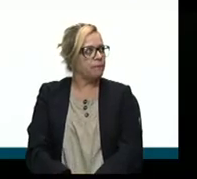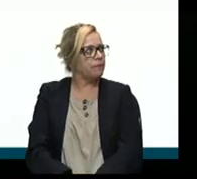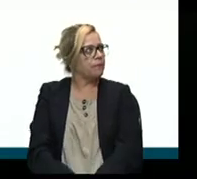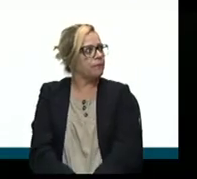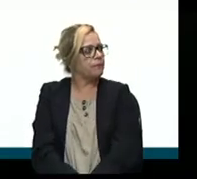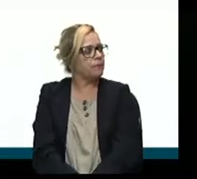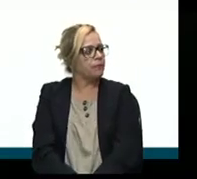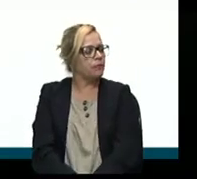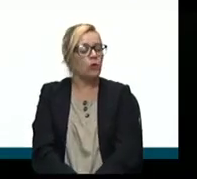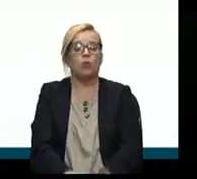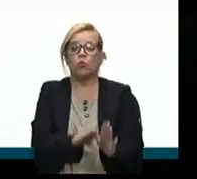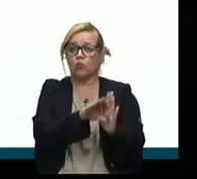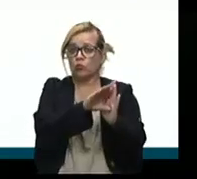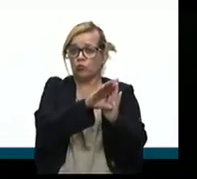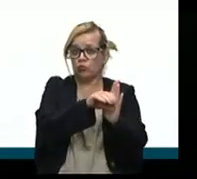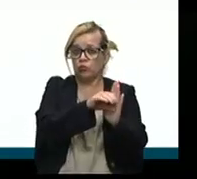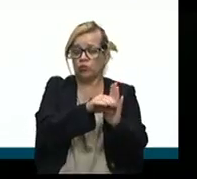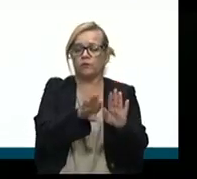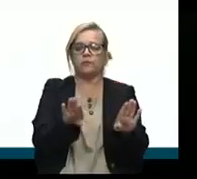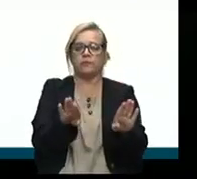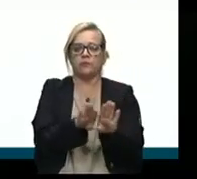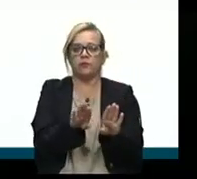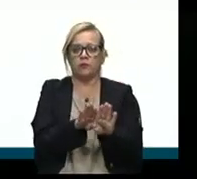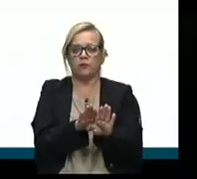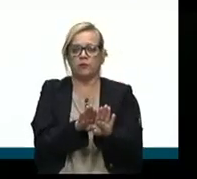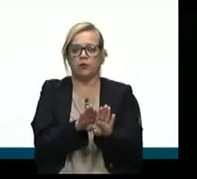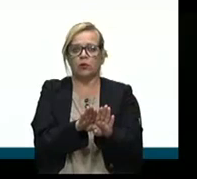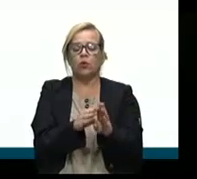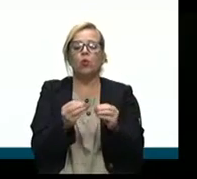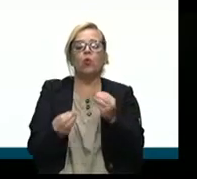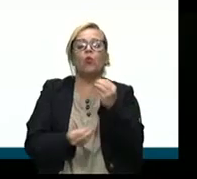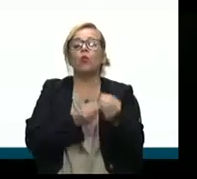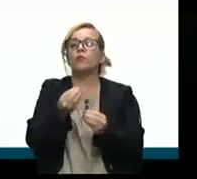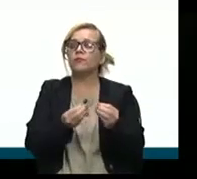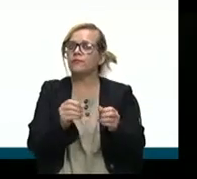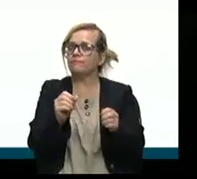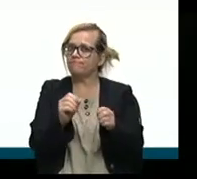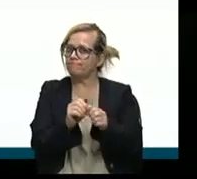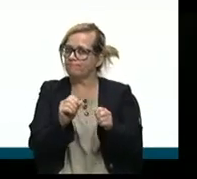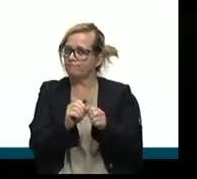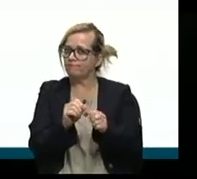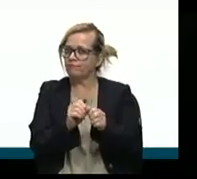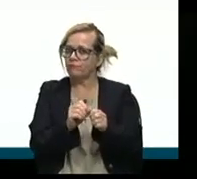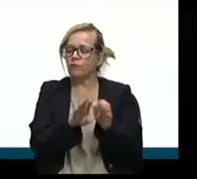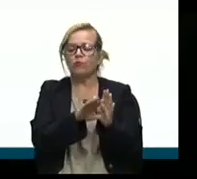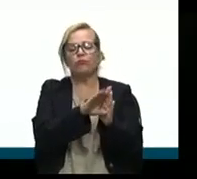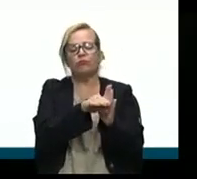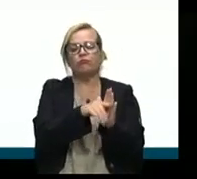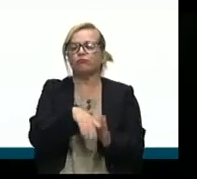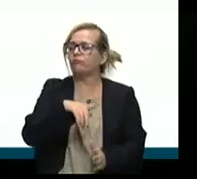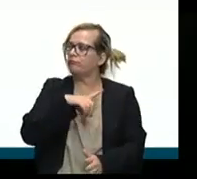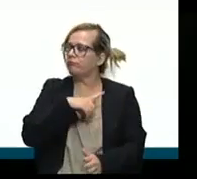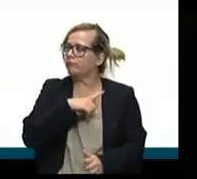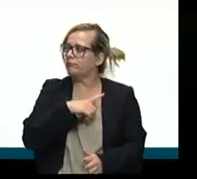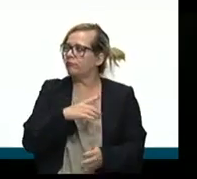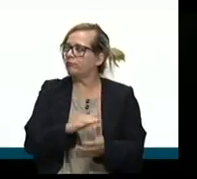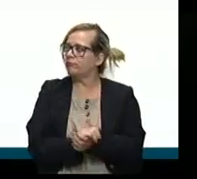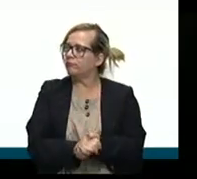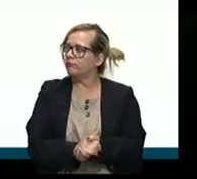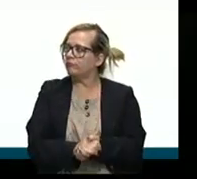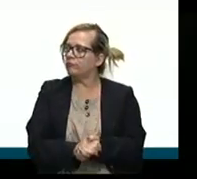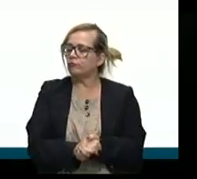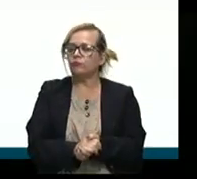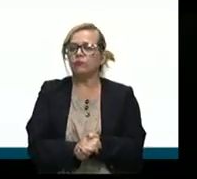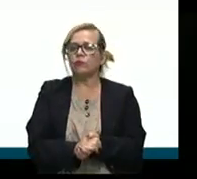conhecimentos conceituais e os conhecimentos procedimentais. Entre os conhecimentos conceituais, nós temos